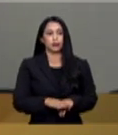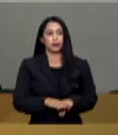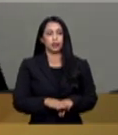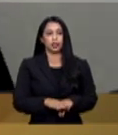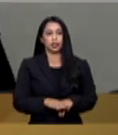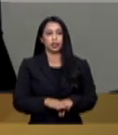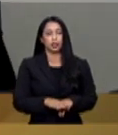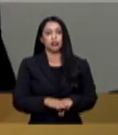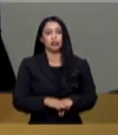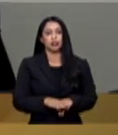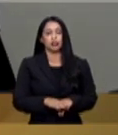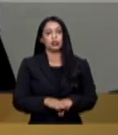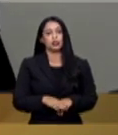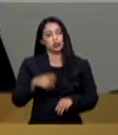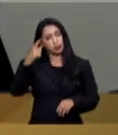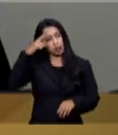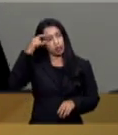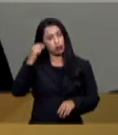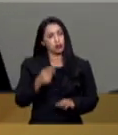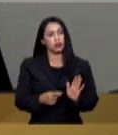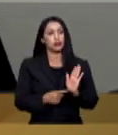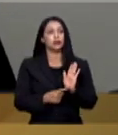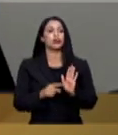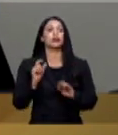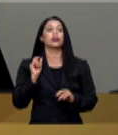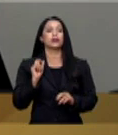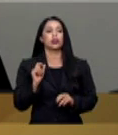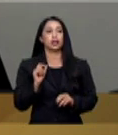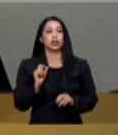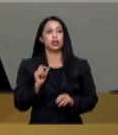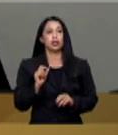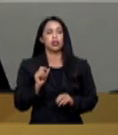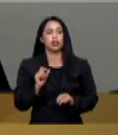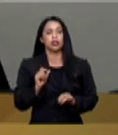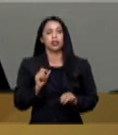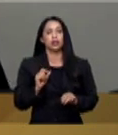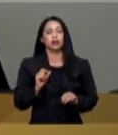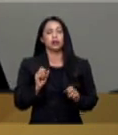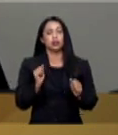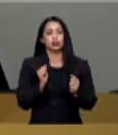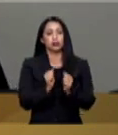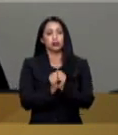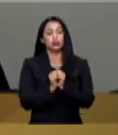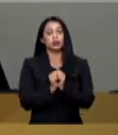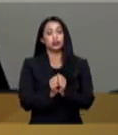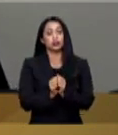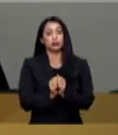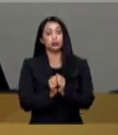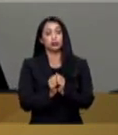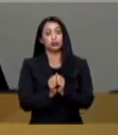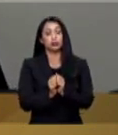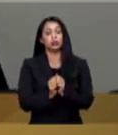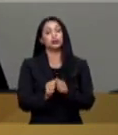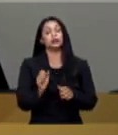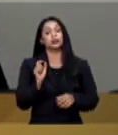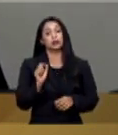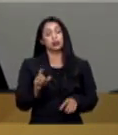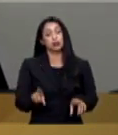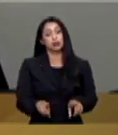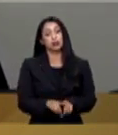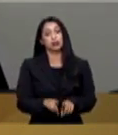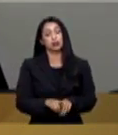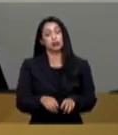fez uma referência e acompanhada por um esclarecimento que também foi ponderado pelo